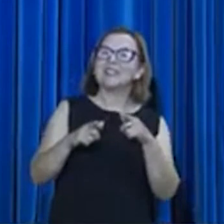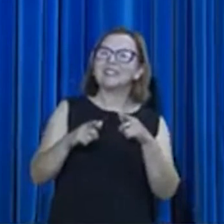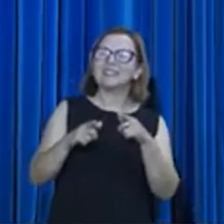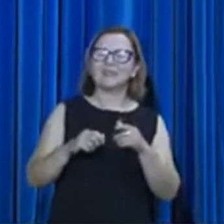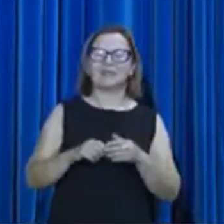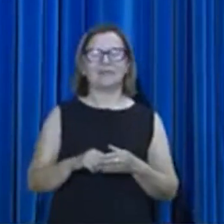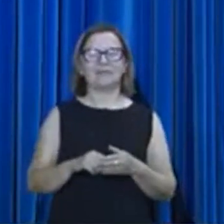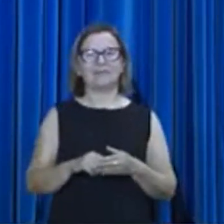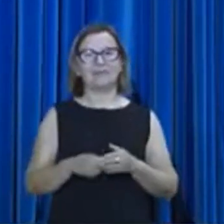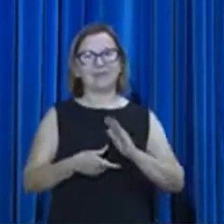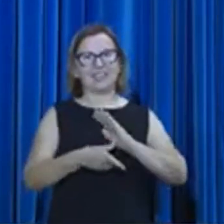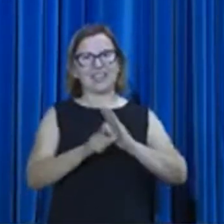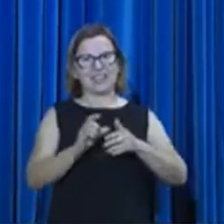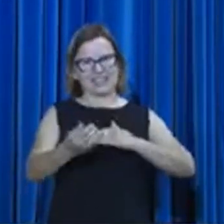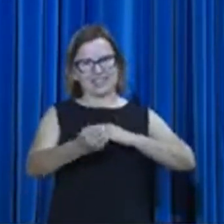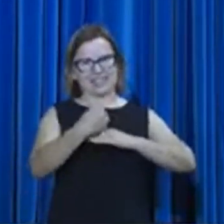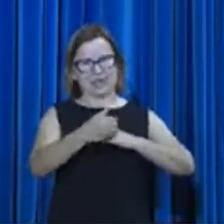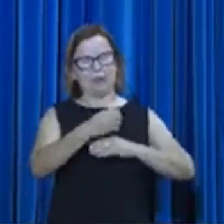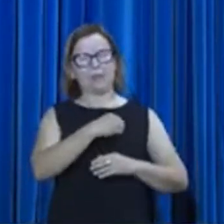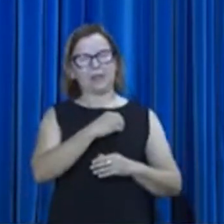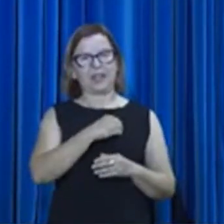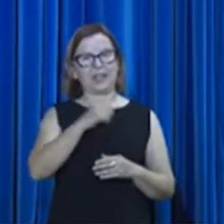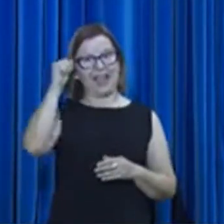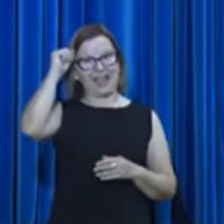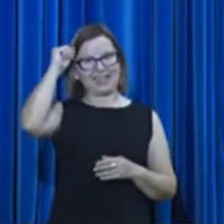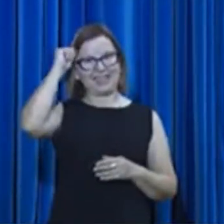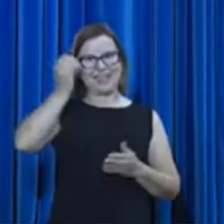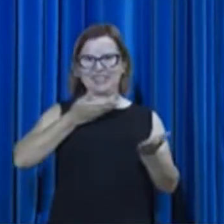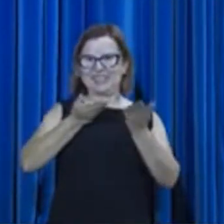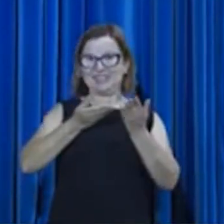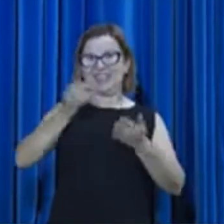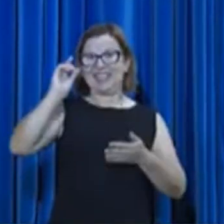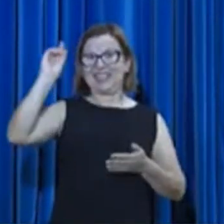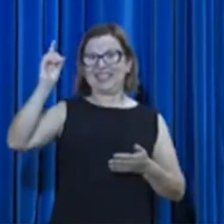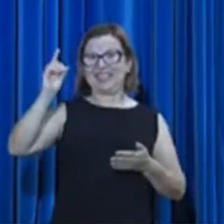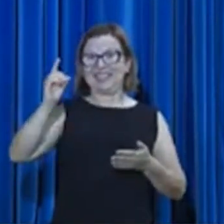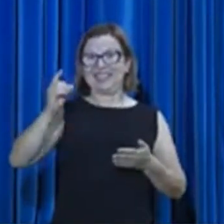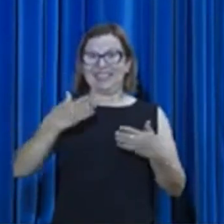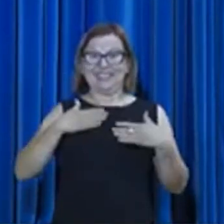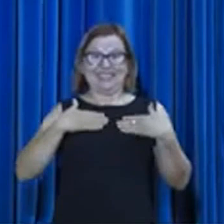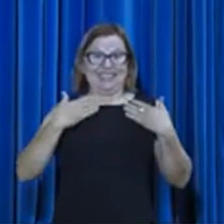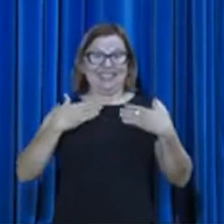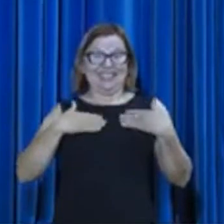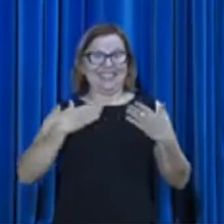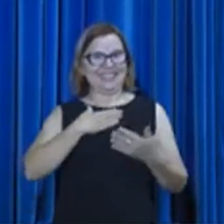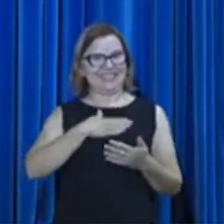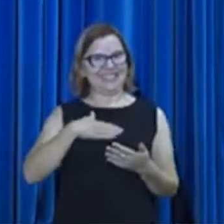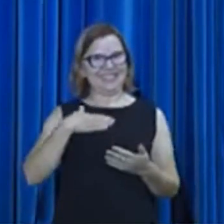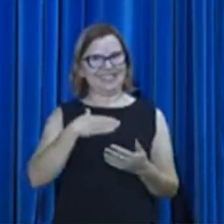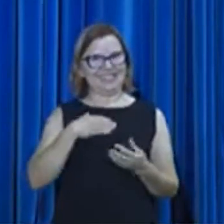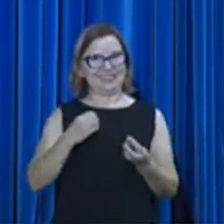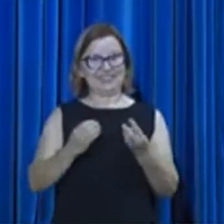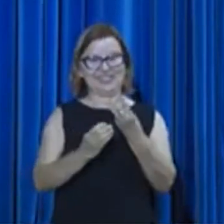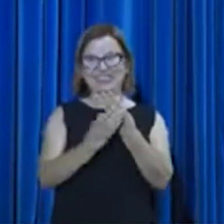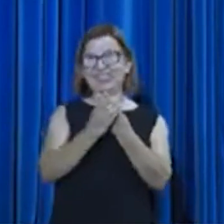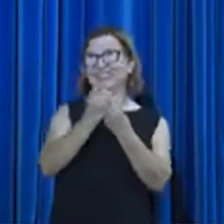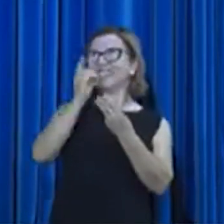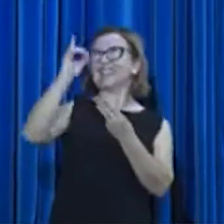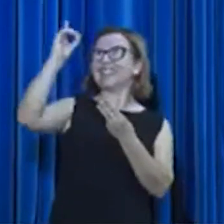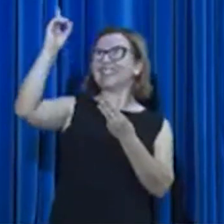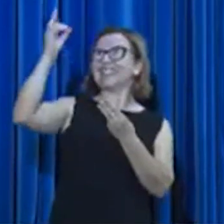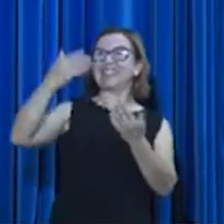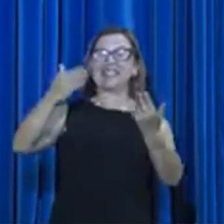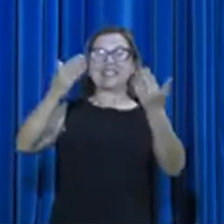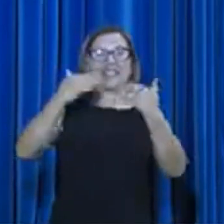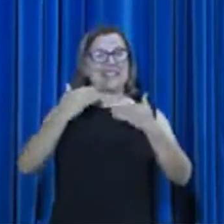do pecado, Adão servia a Deus com alegria e prazer. A Trindade era o seu